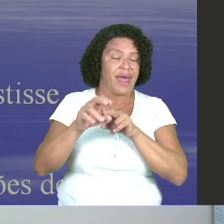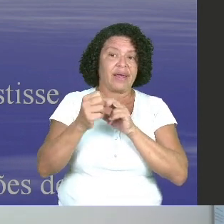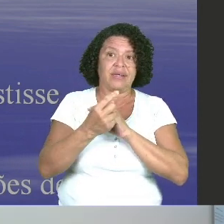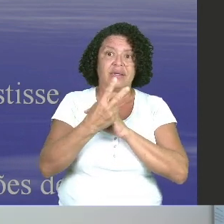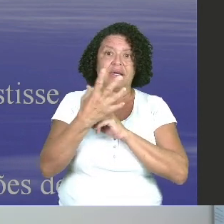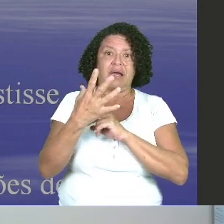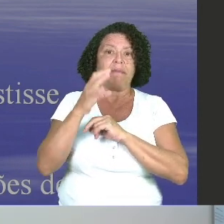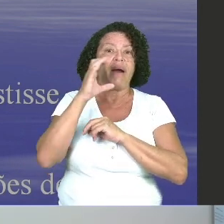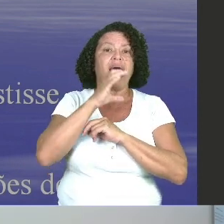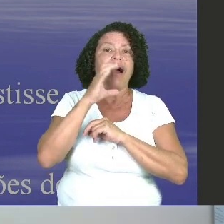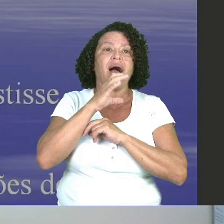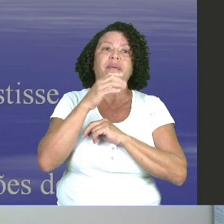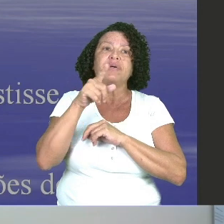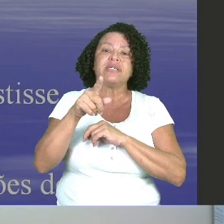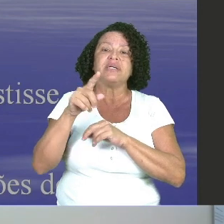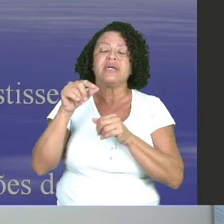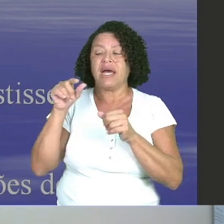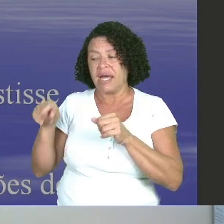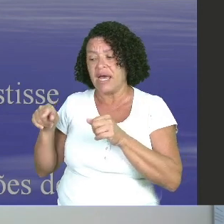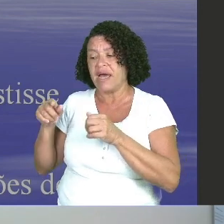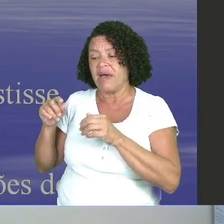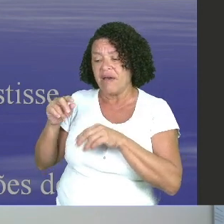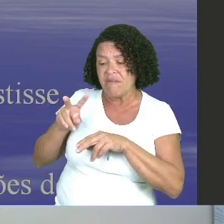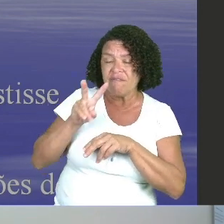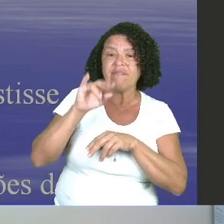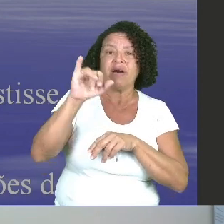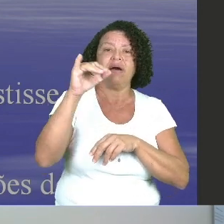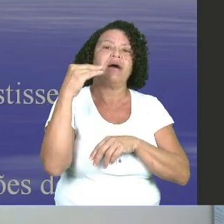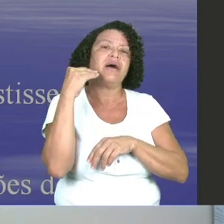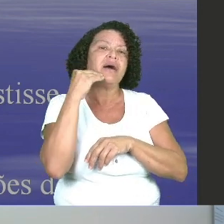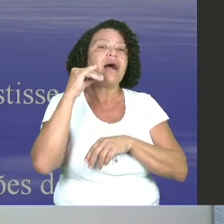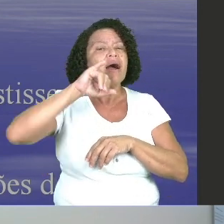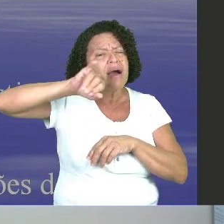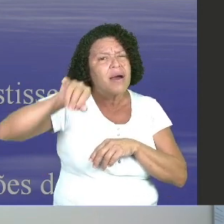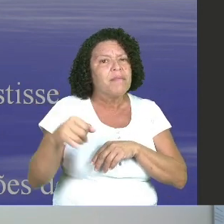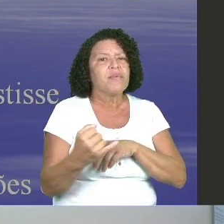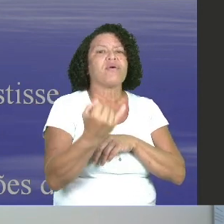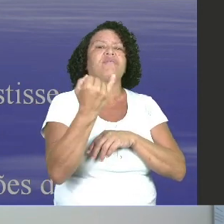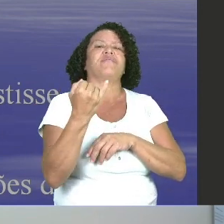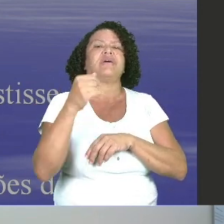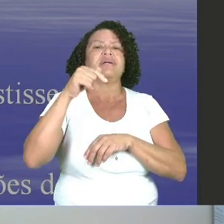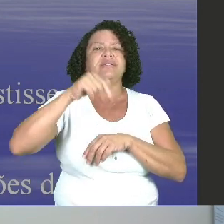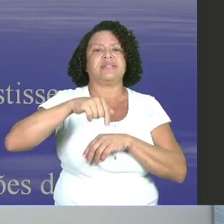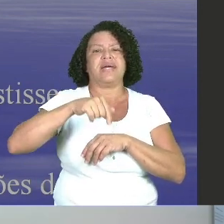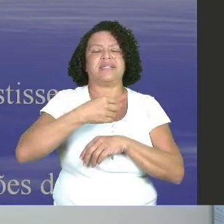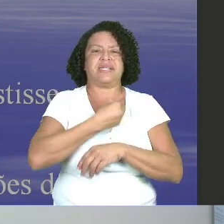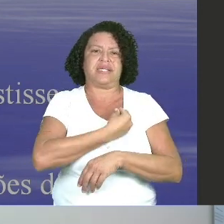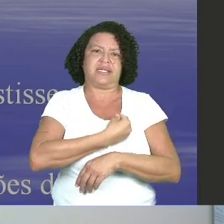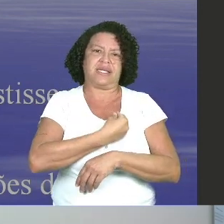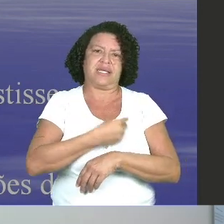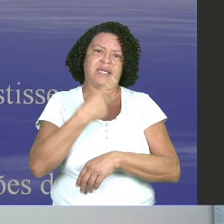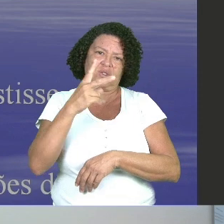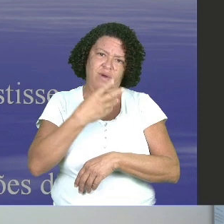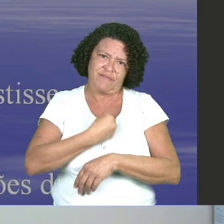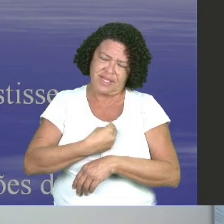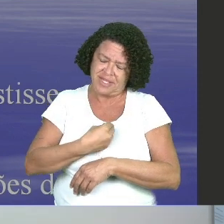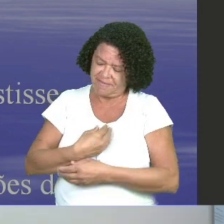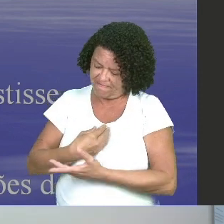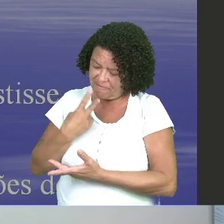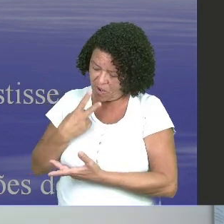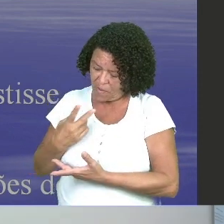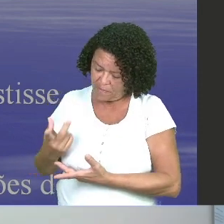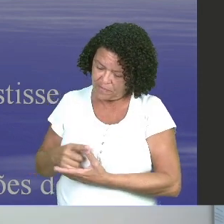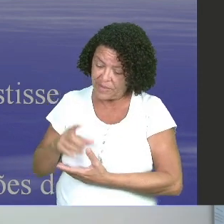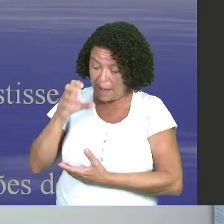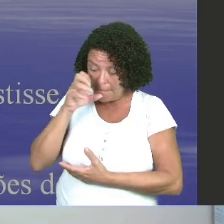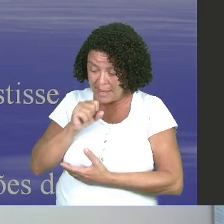mais rápido você irá aproveitar esta e as demais existências da sua vida. Aprenda